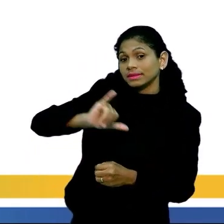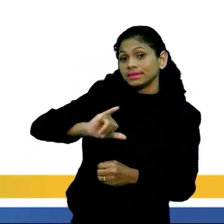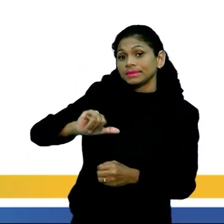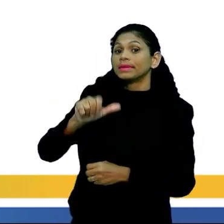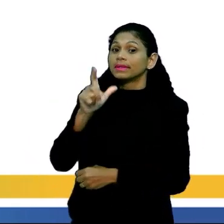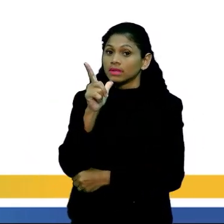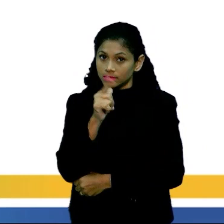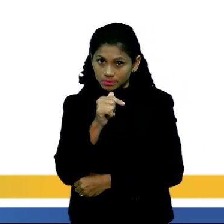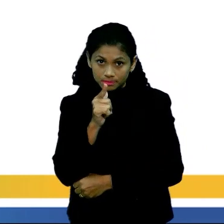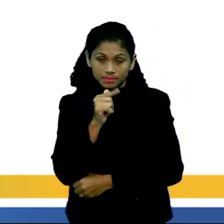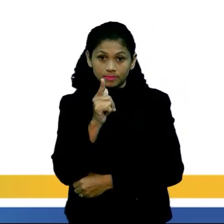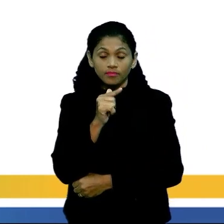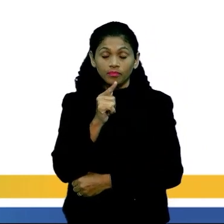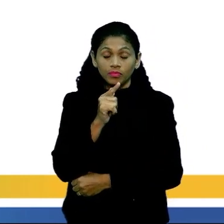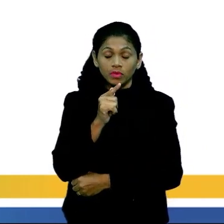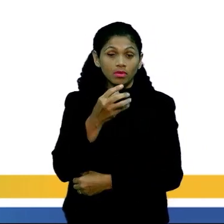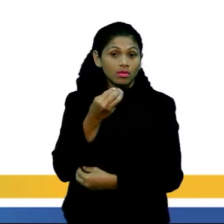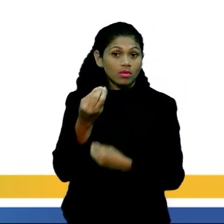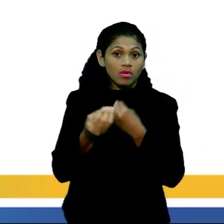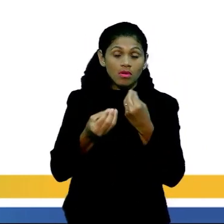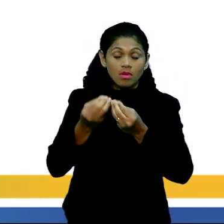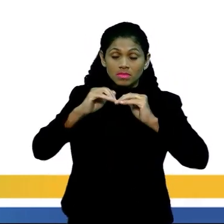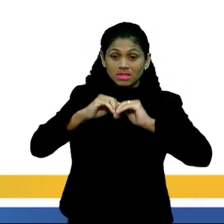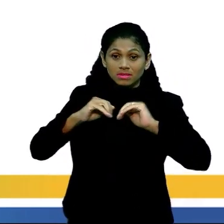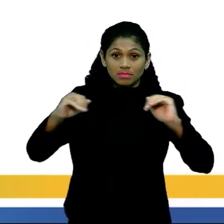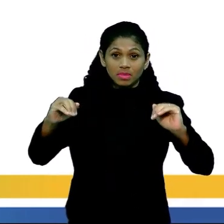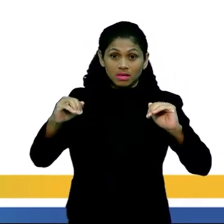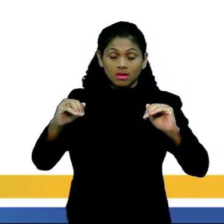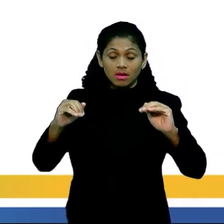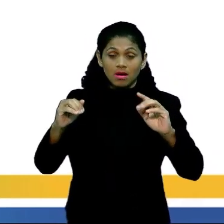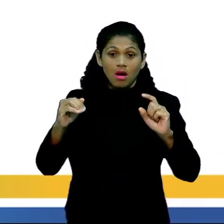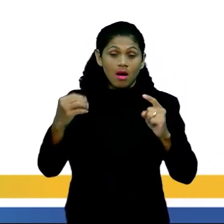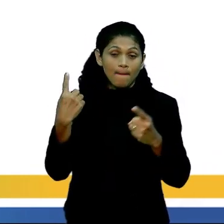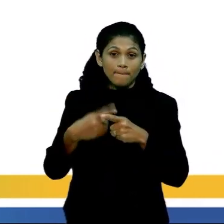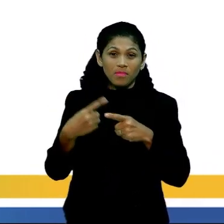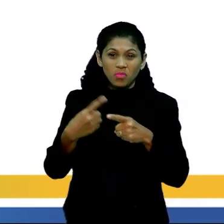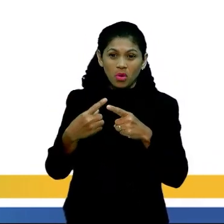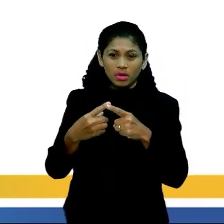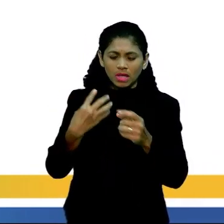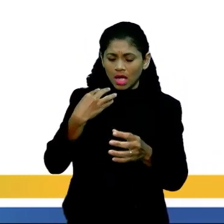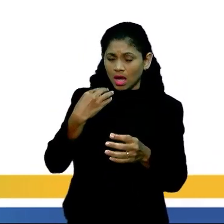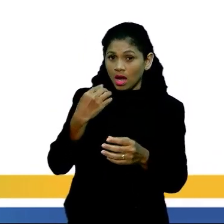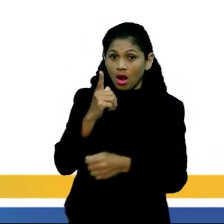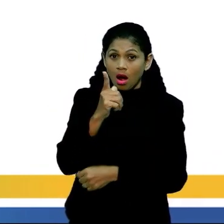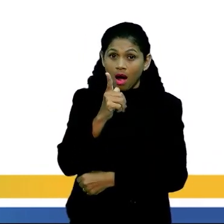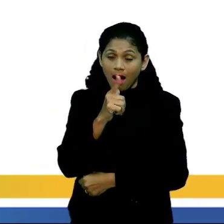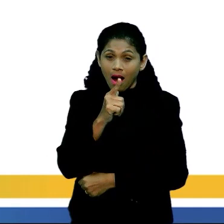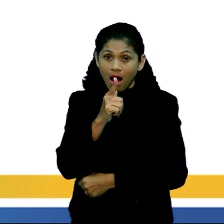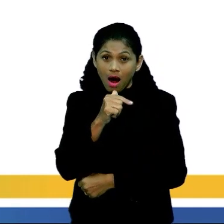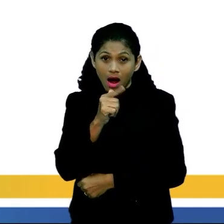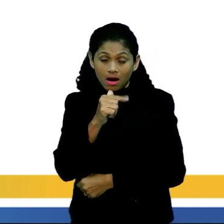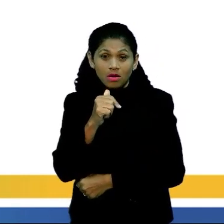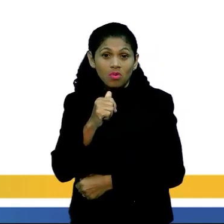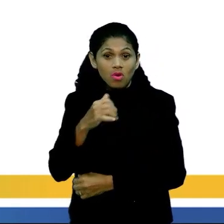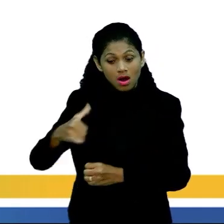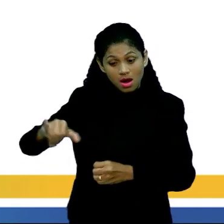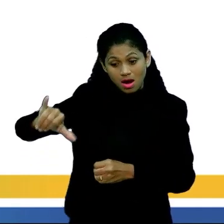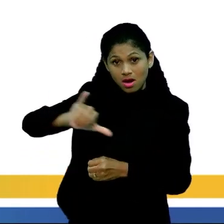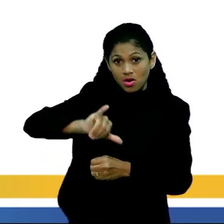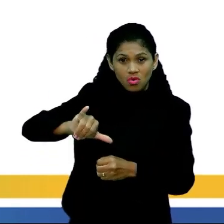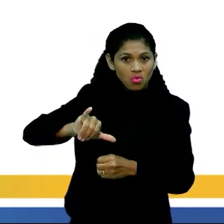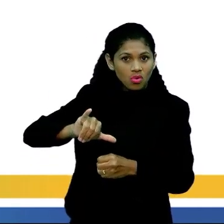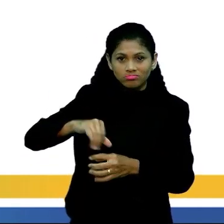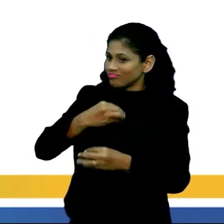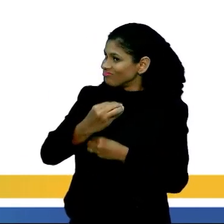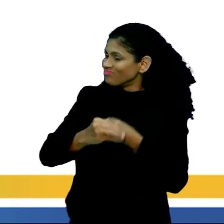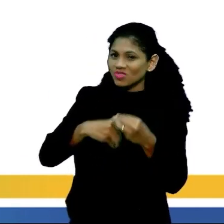que são heterogêneos? Eu não posso utilizar a catação, que ali é catar dois líquidos. Filtração também não posso, porque esses dois líquidos iriam passar